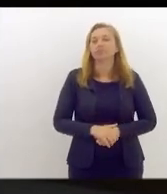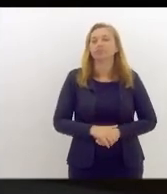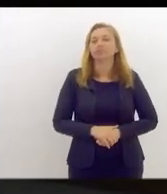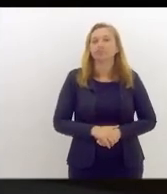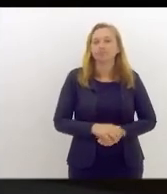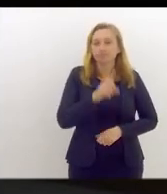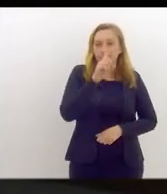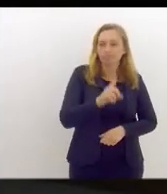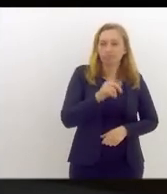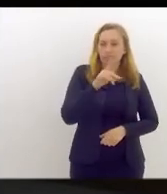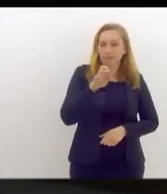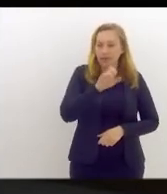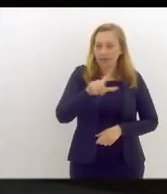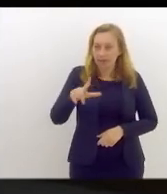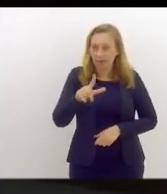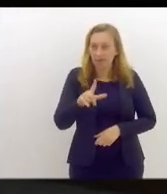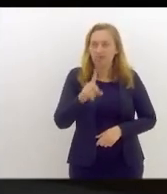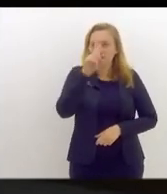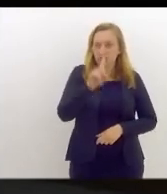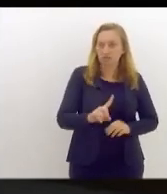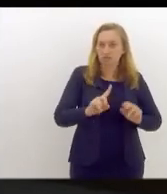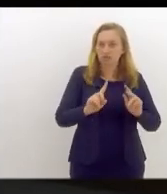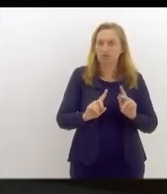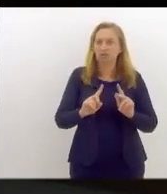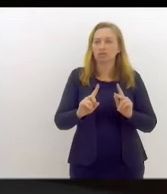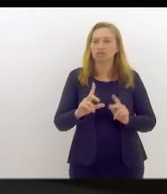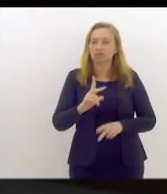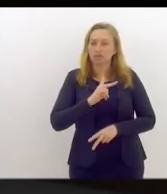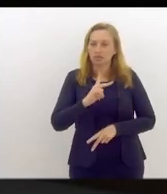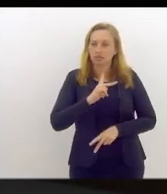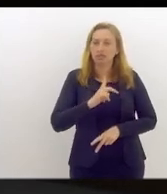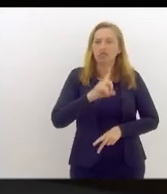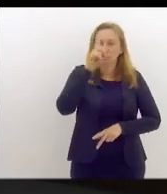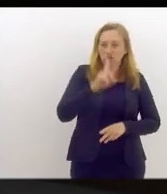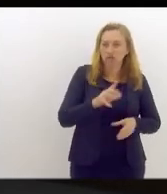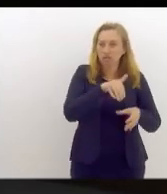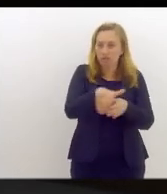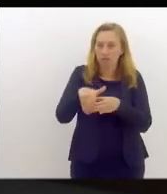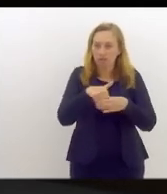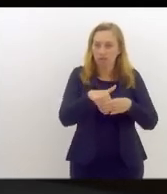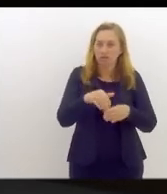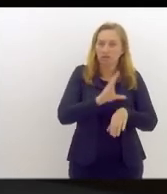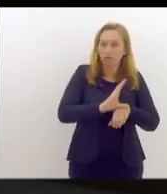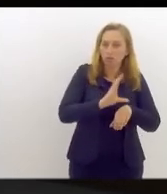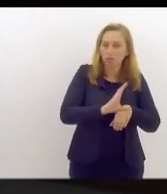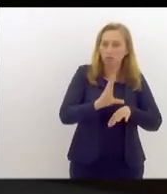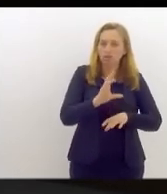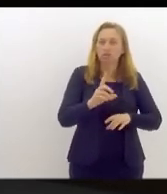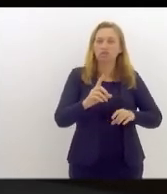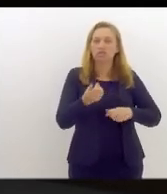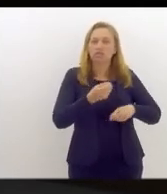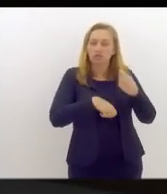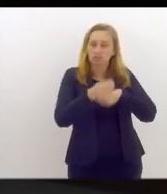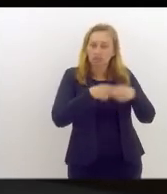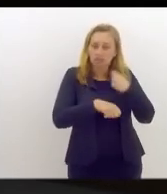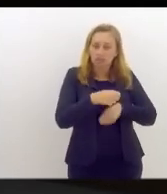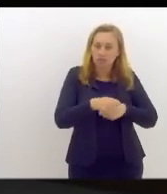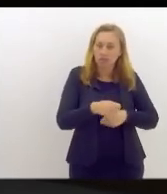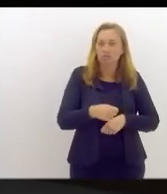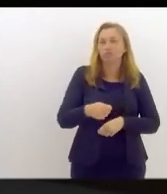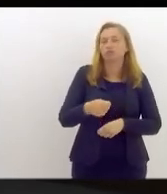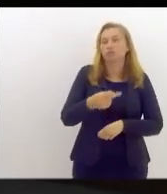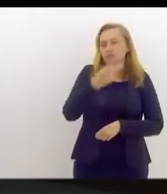Direito Penal e os direitos e garantias individuais Direito Eleitoral e as eleições curso de administração judiciária e gestão de pessoas